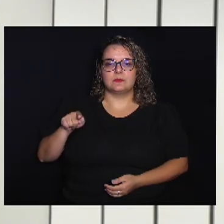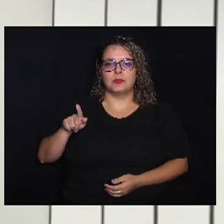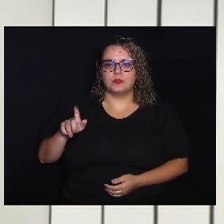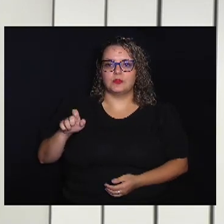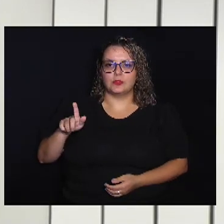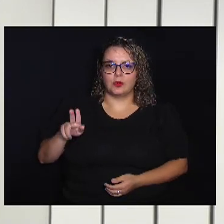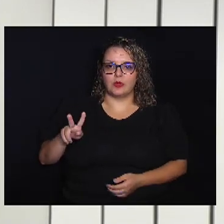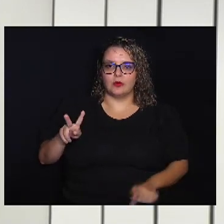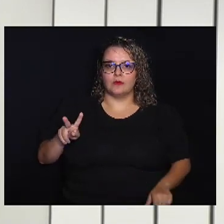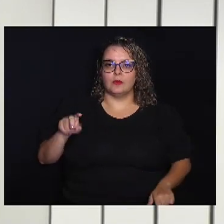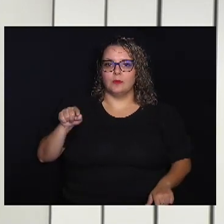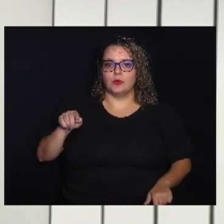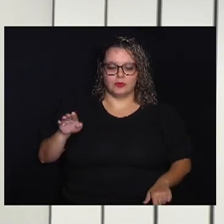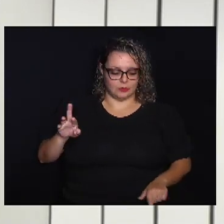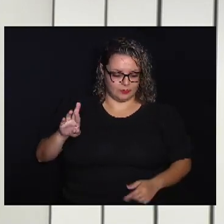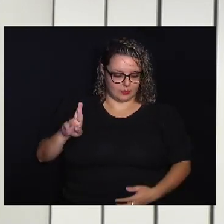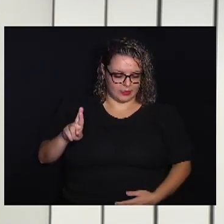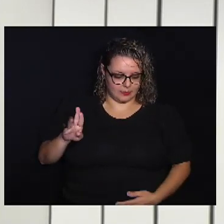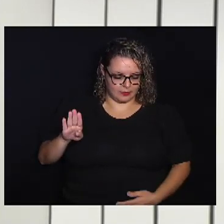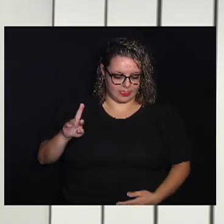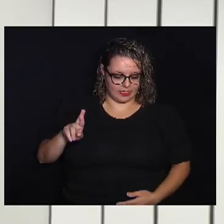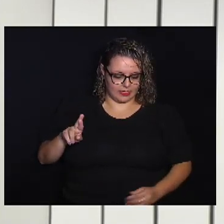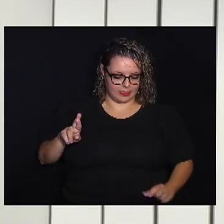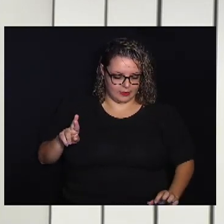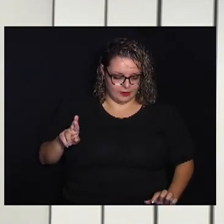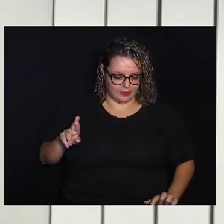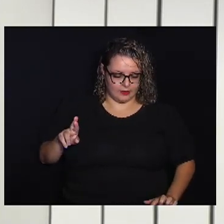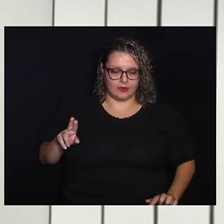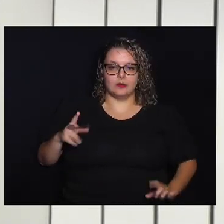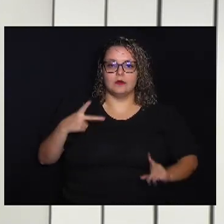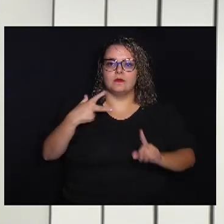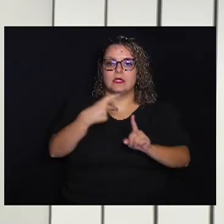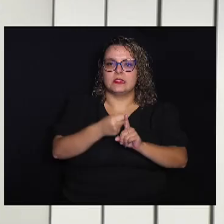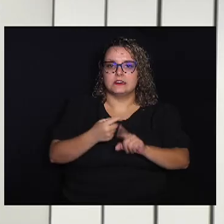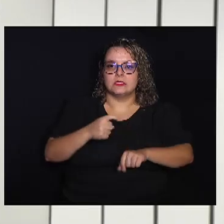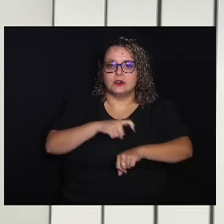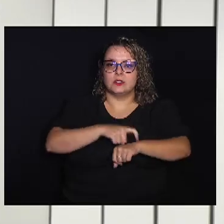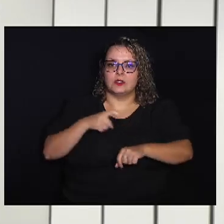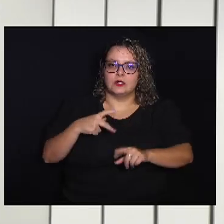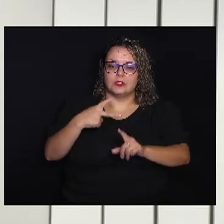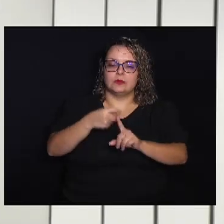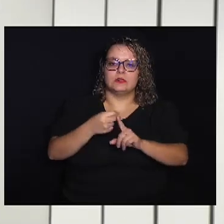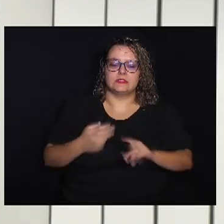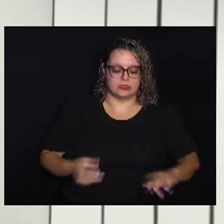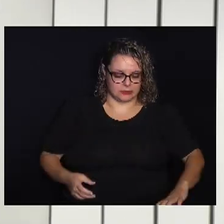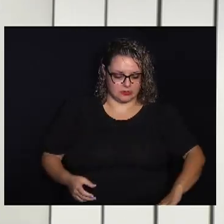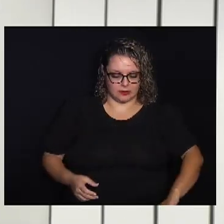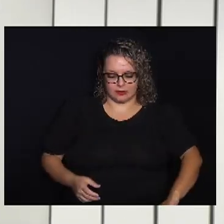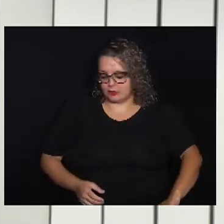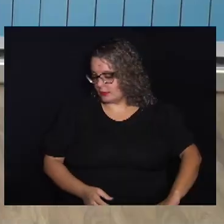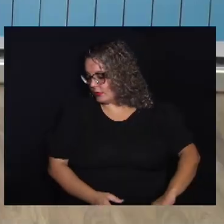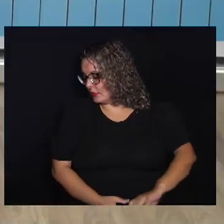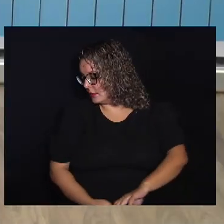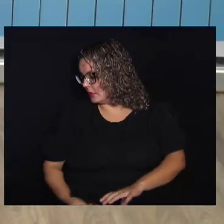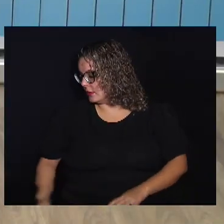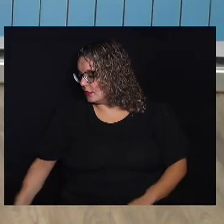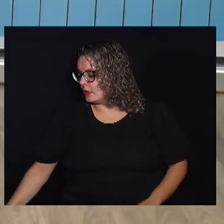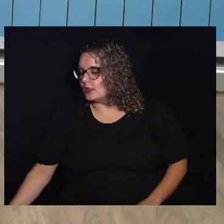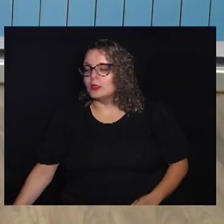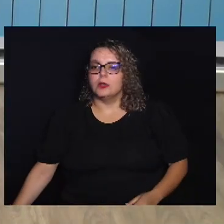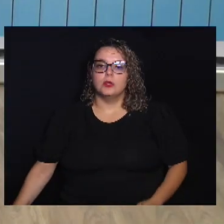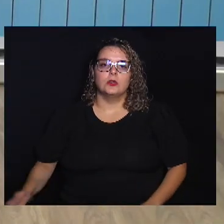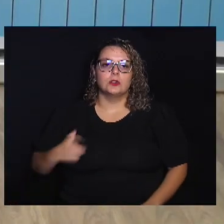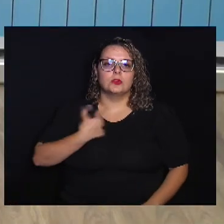.campinas.sp.gov.br. Você vai lá em vacina, locais e horários de vacinação. Bem, agora a gente vai falar um pouquinho